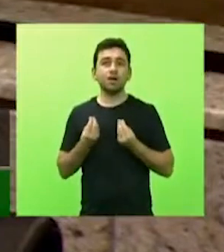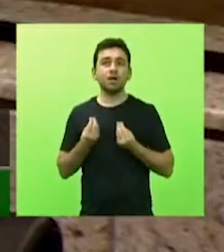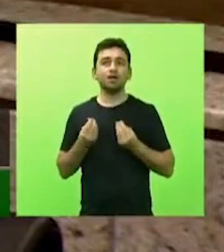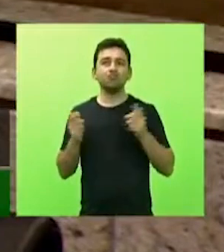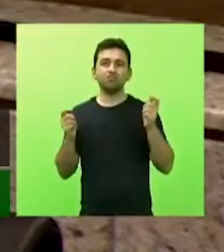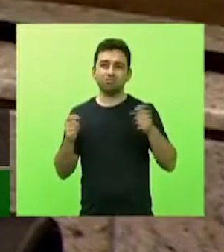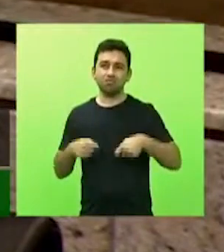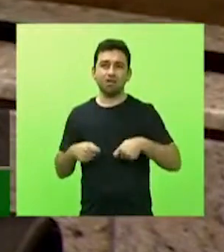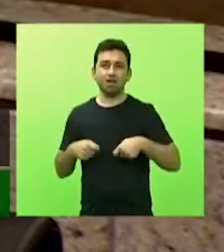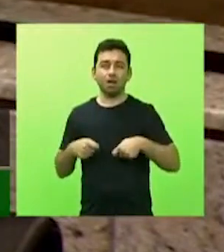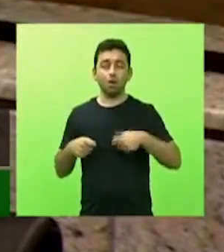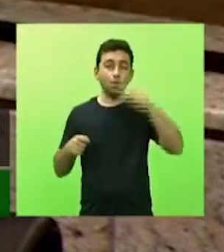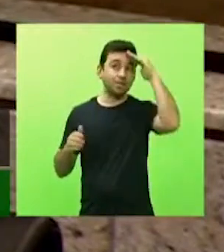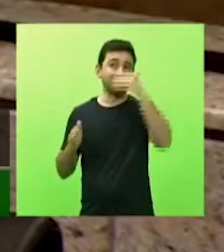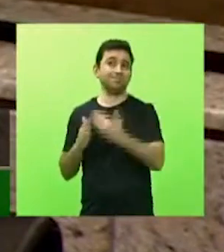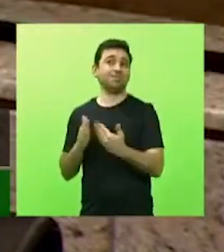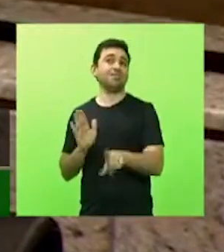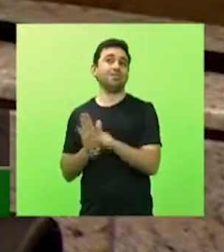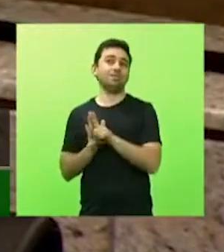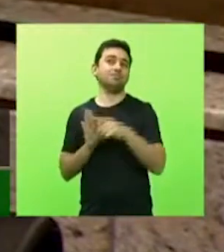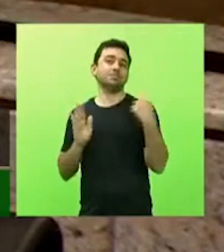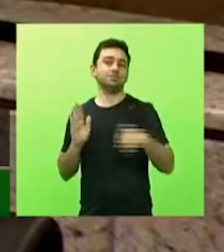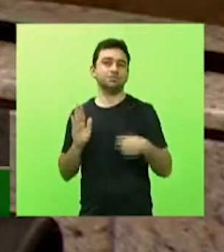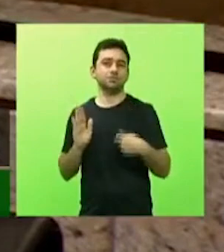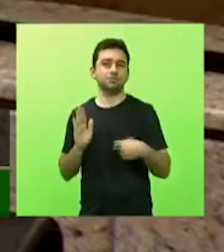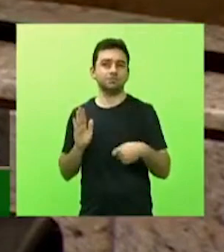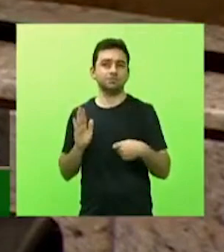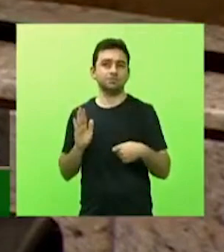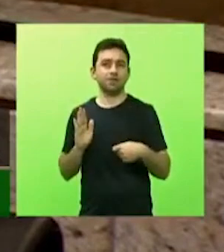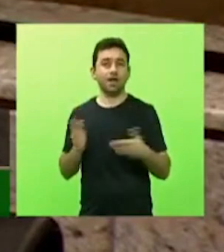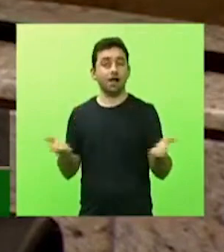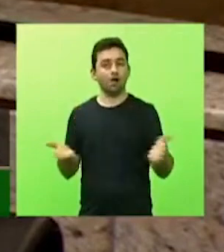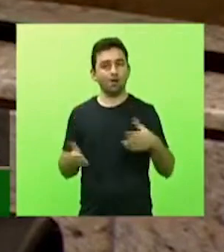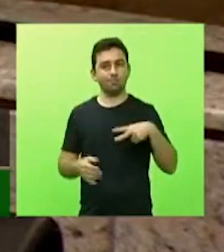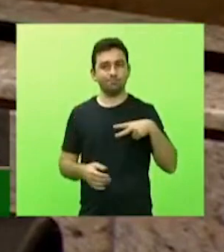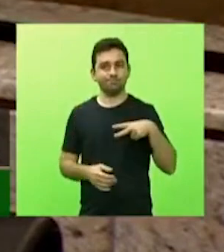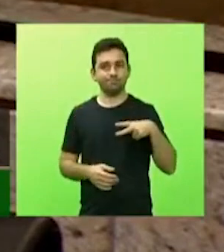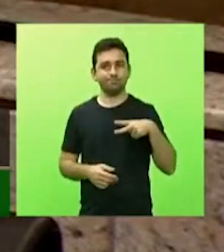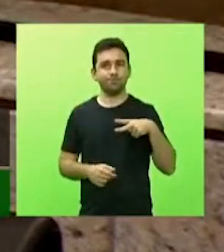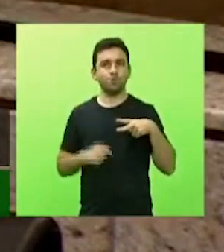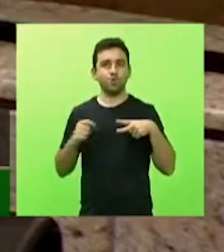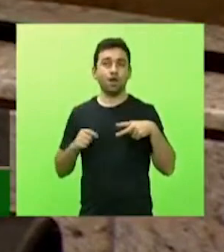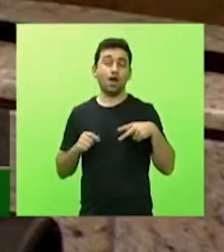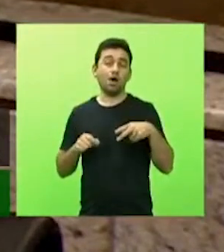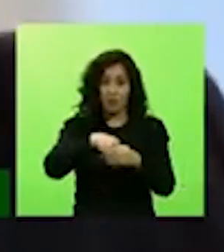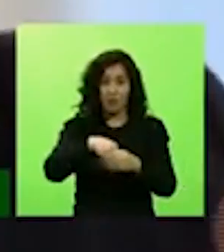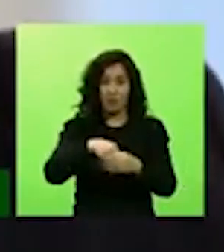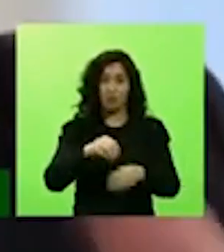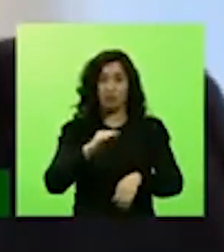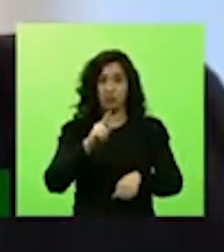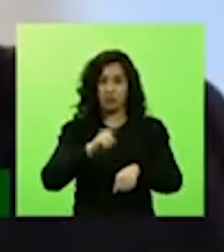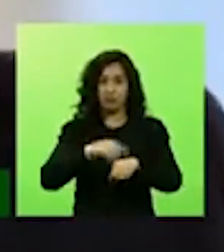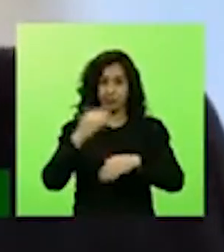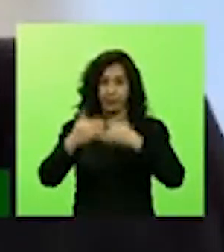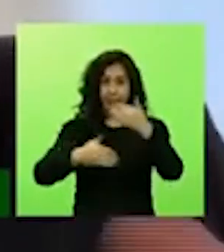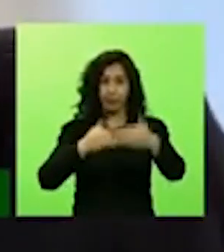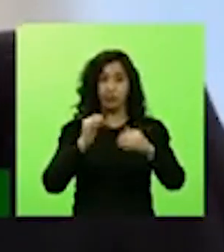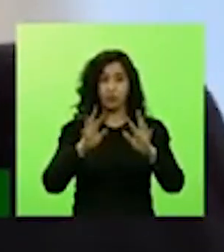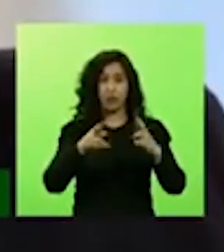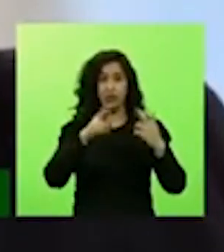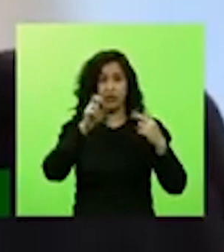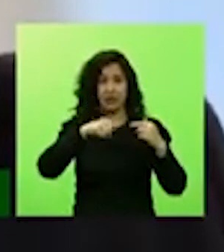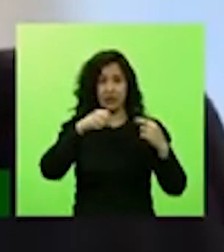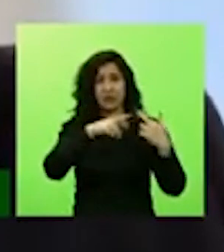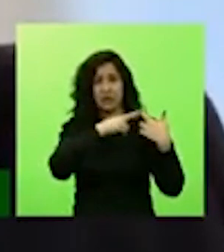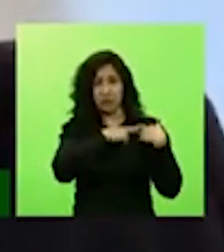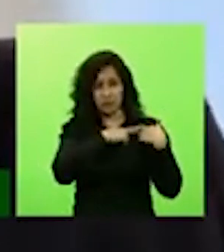expressamente submisso à lei. E aqui, de uma forma muito particular, à Constituição Estadual. É responsabilidade, sim, da